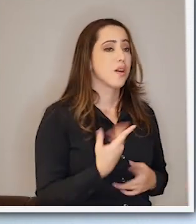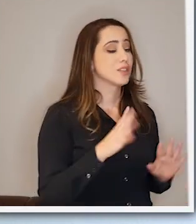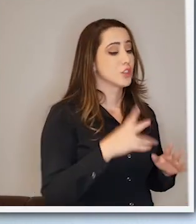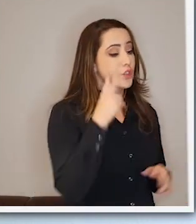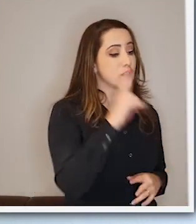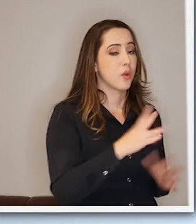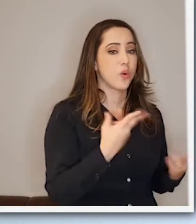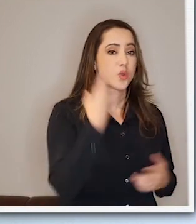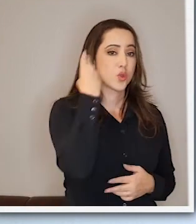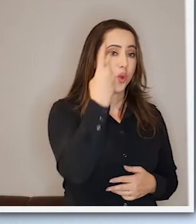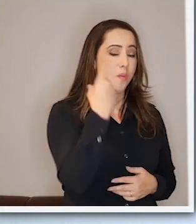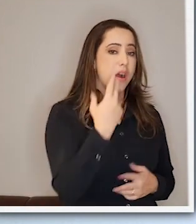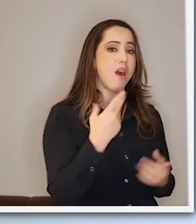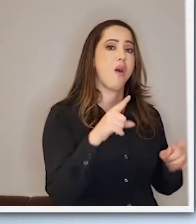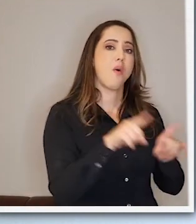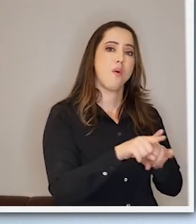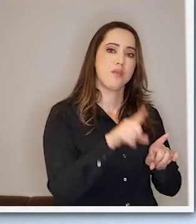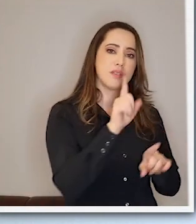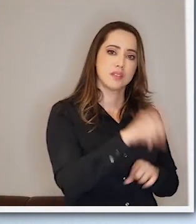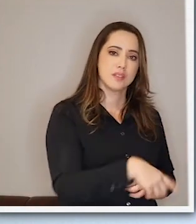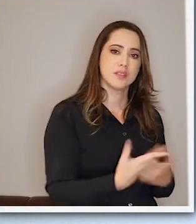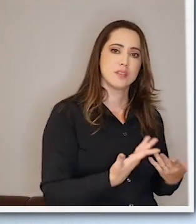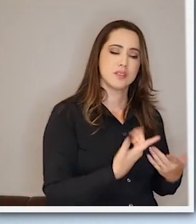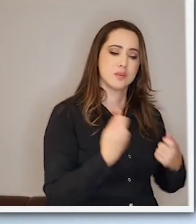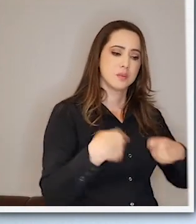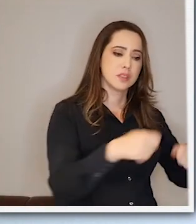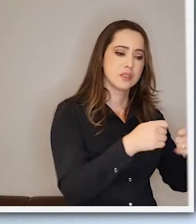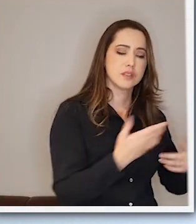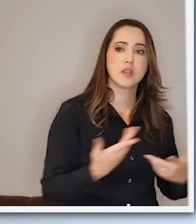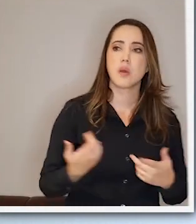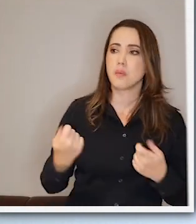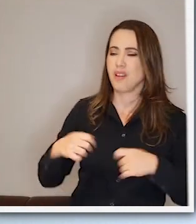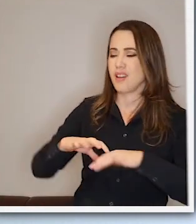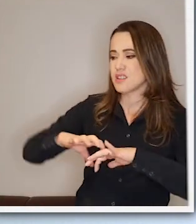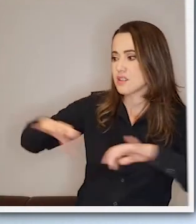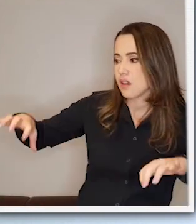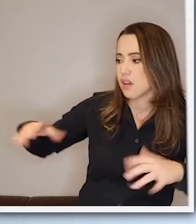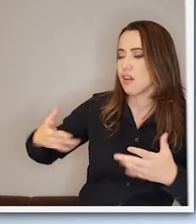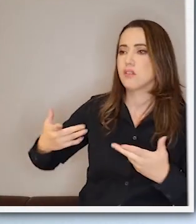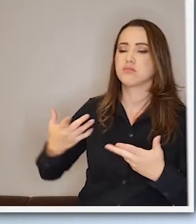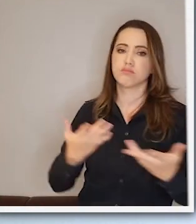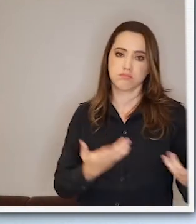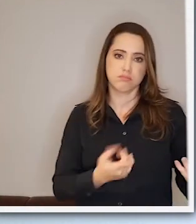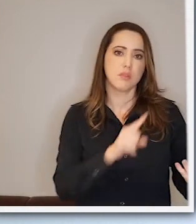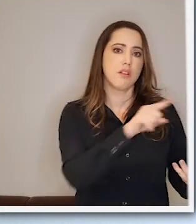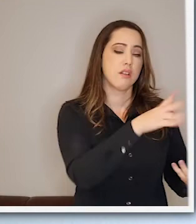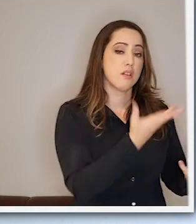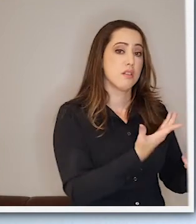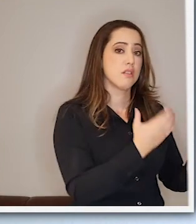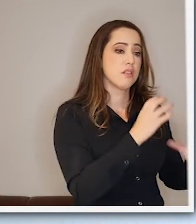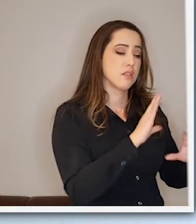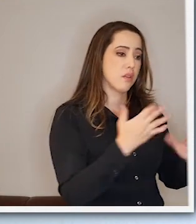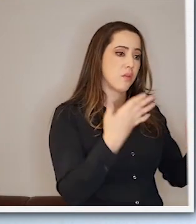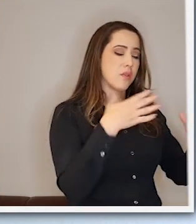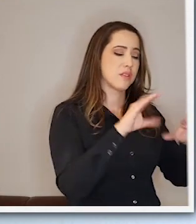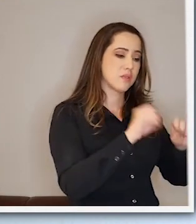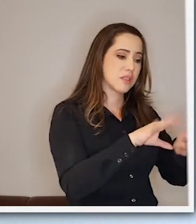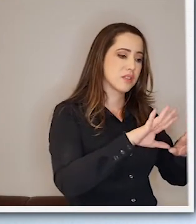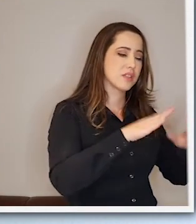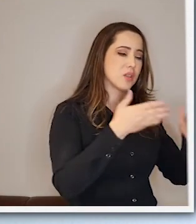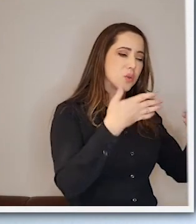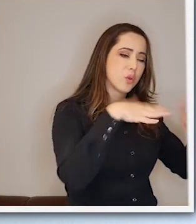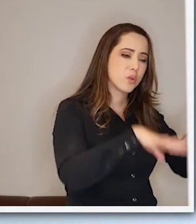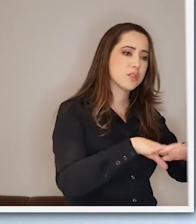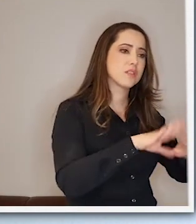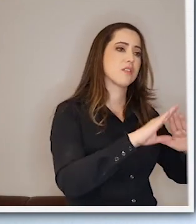virar normal, vira uma questão rotineira, né? Porque o normal é viver exatamente entre pessoas com diferentes tipos de gente. É que você falou,